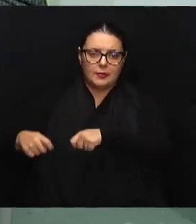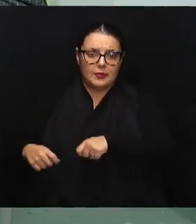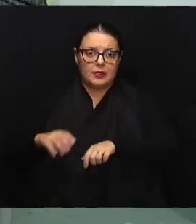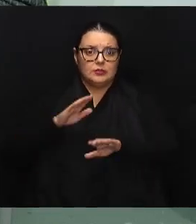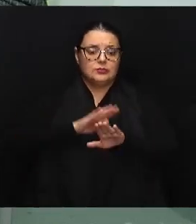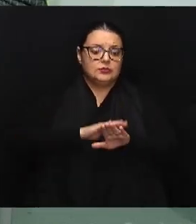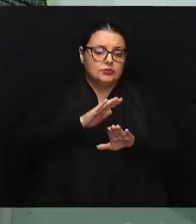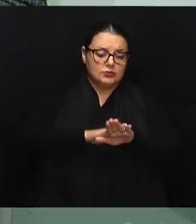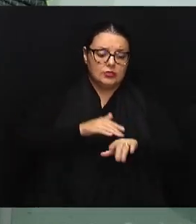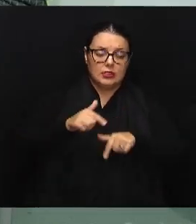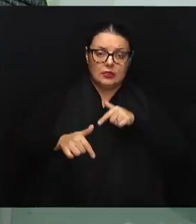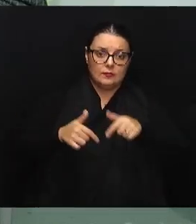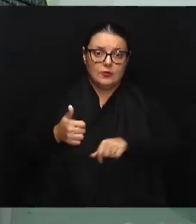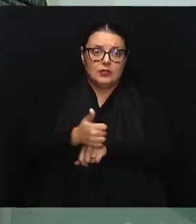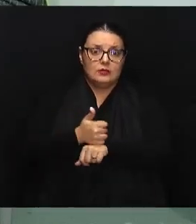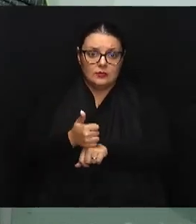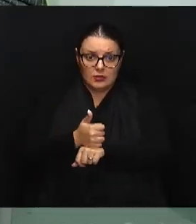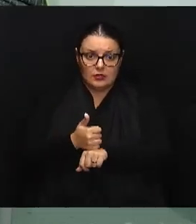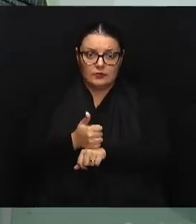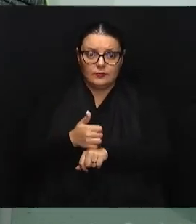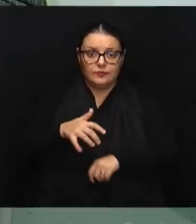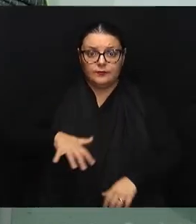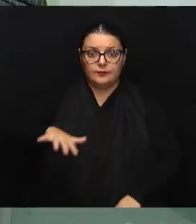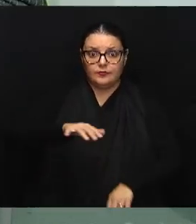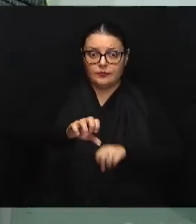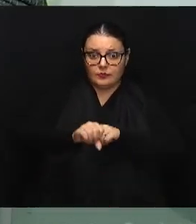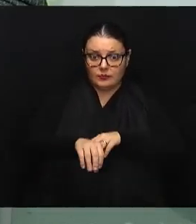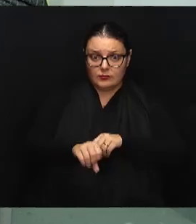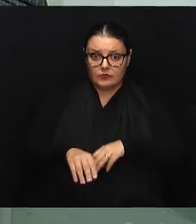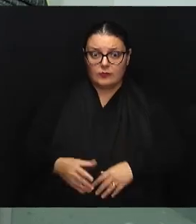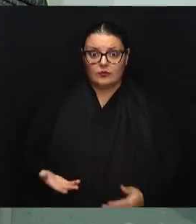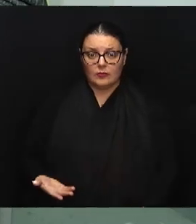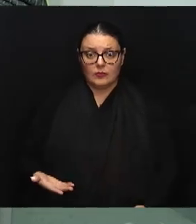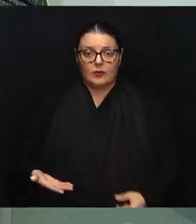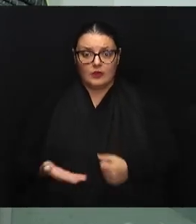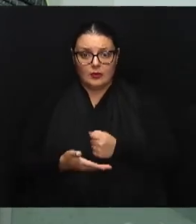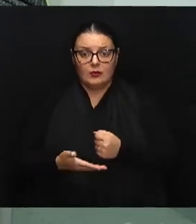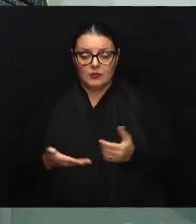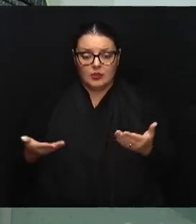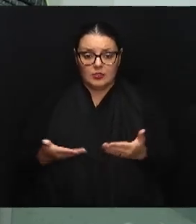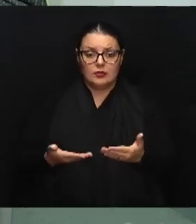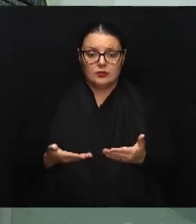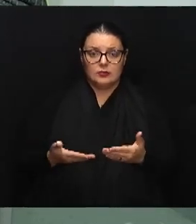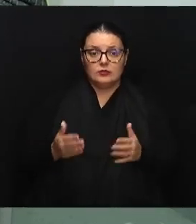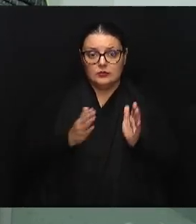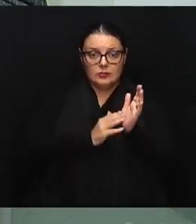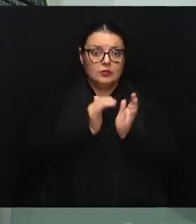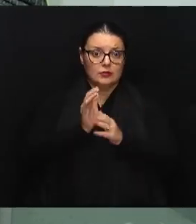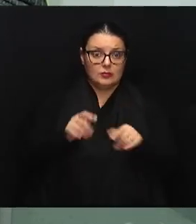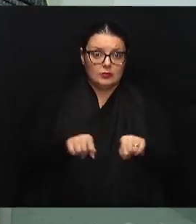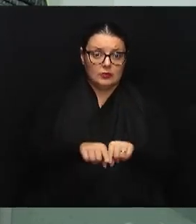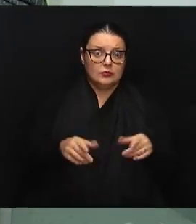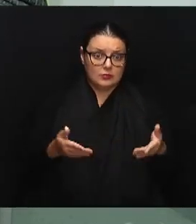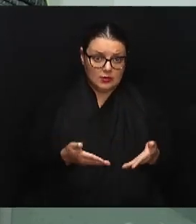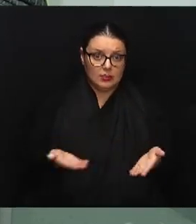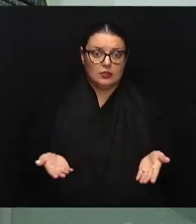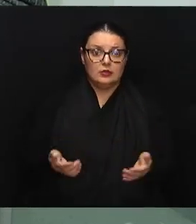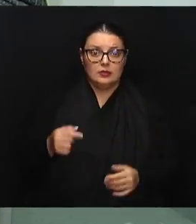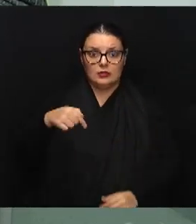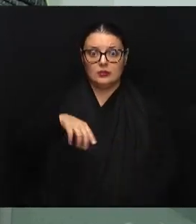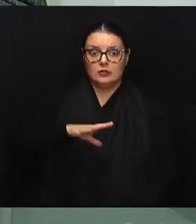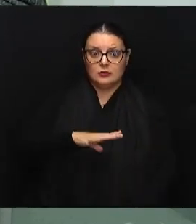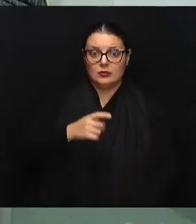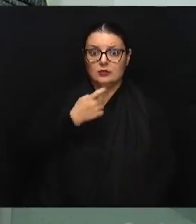atuação para o profissional. Na área da educação básica agora, um concurso, inclusive, recente, aqui